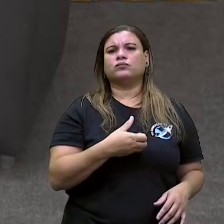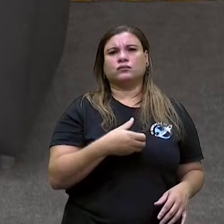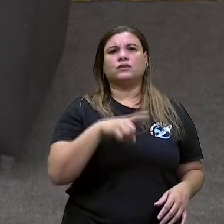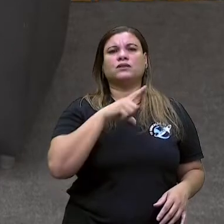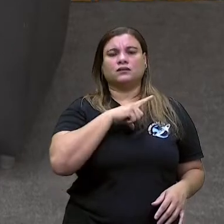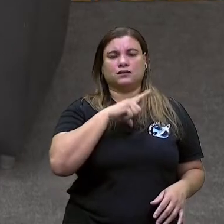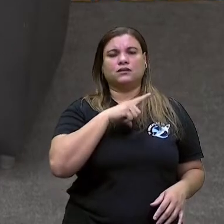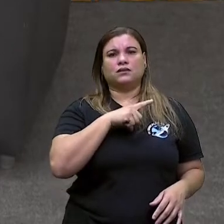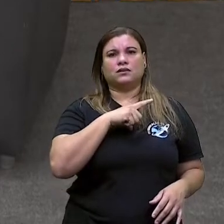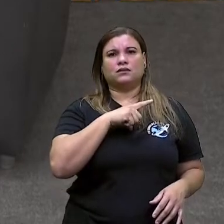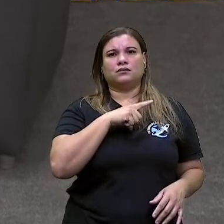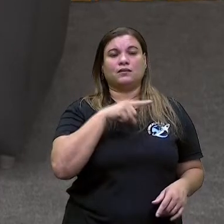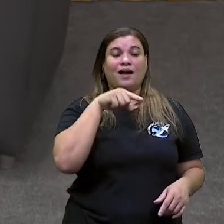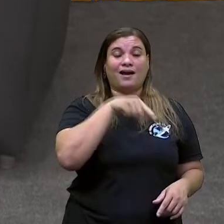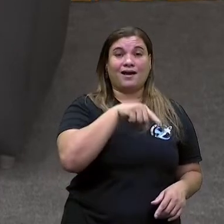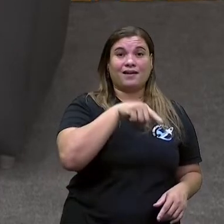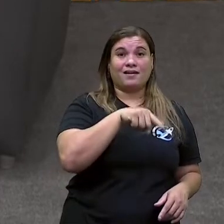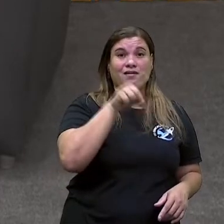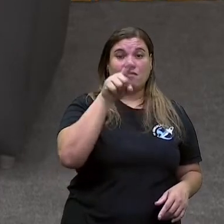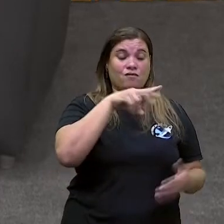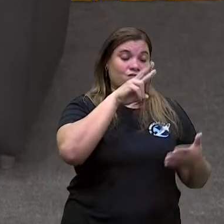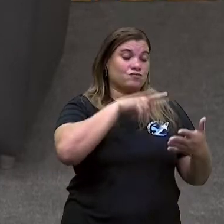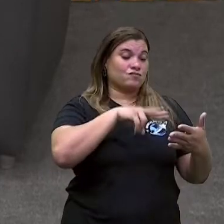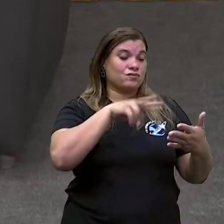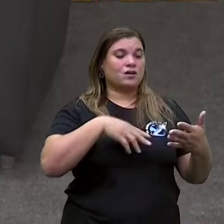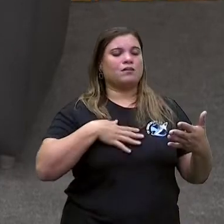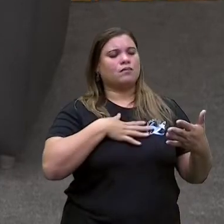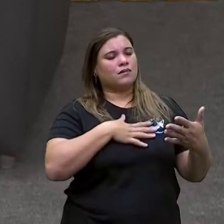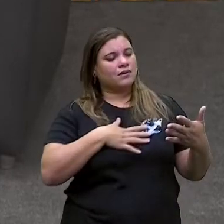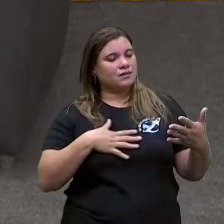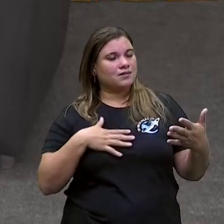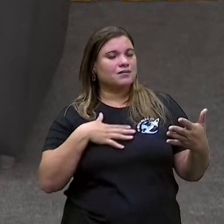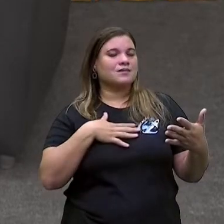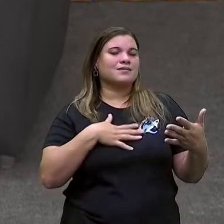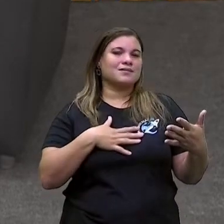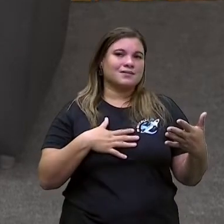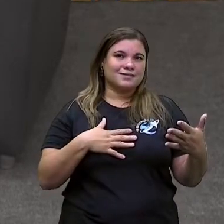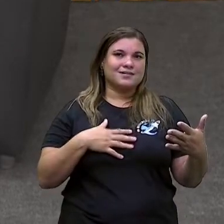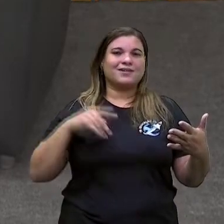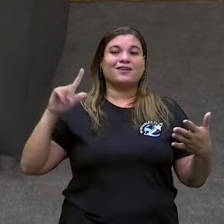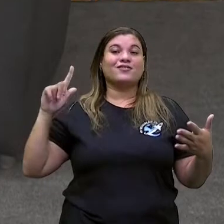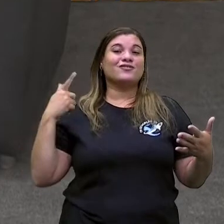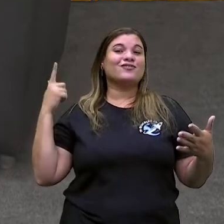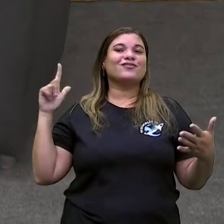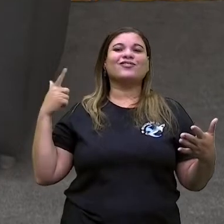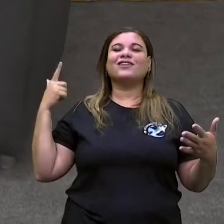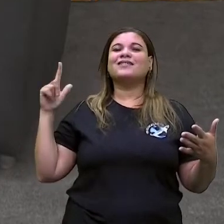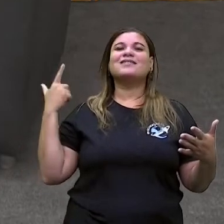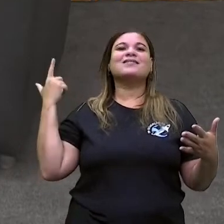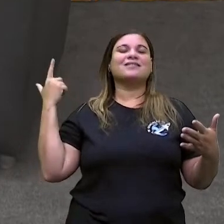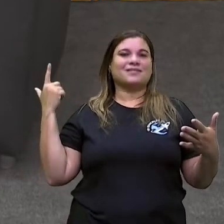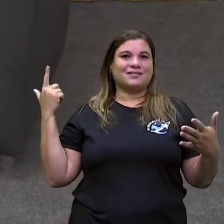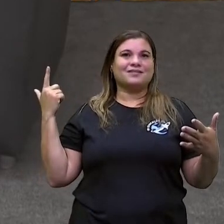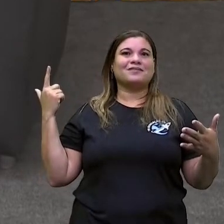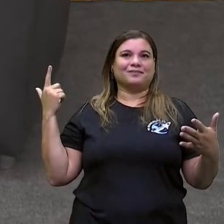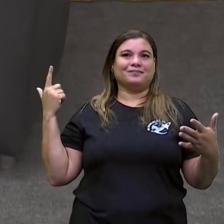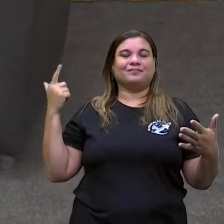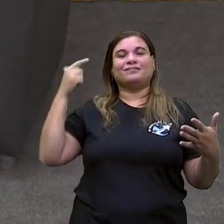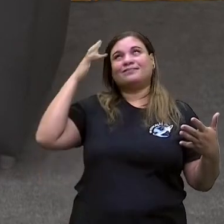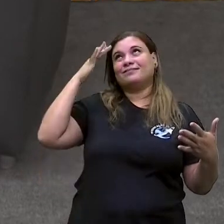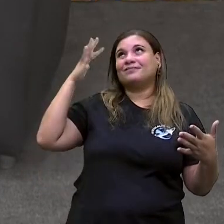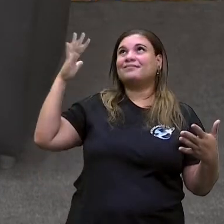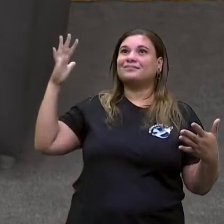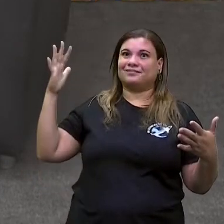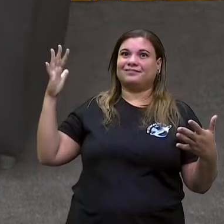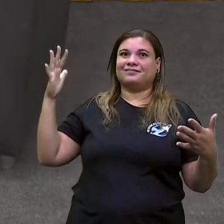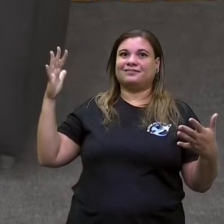nenhum, com certeza a possibilidade de ter uma vida mais longa, ela é bem forte e é bem provável, e os estudos